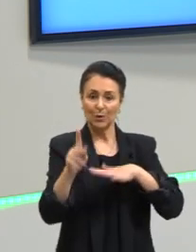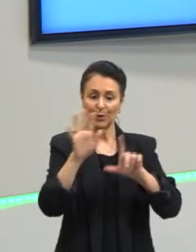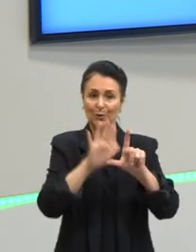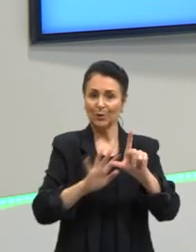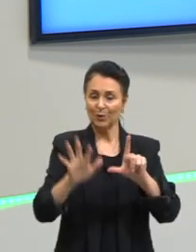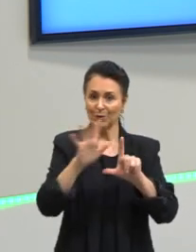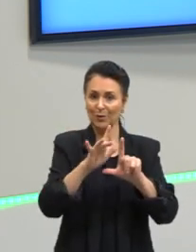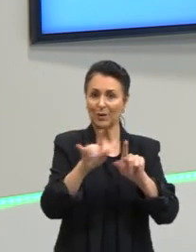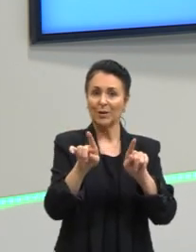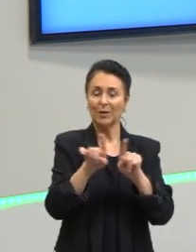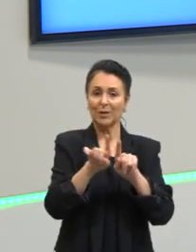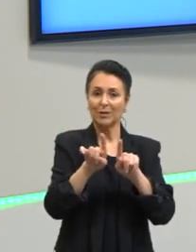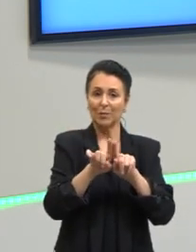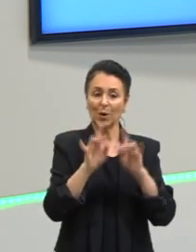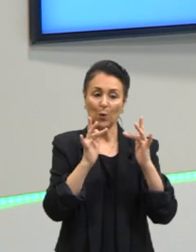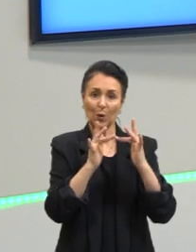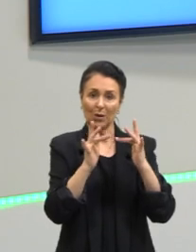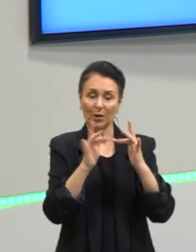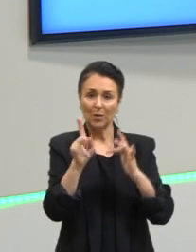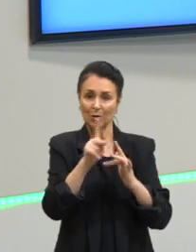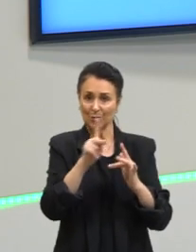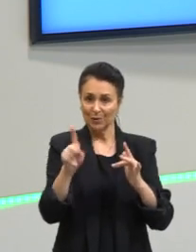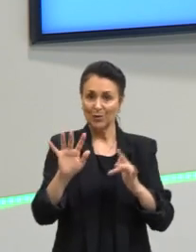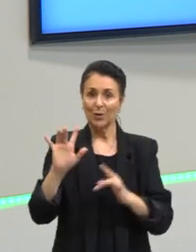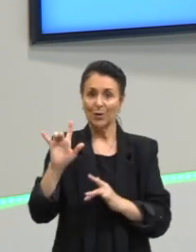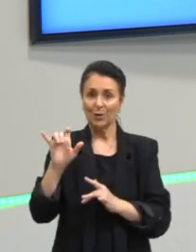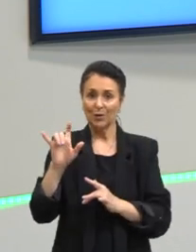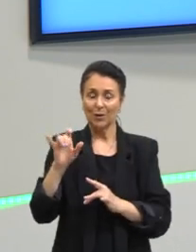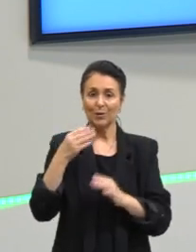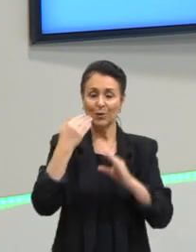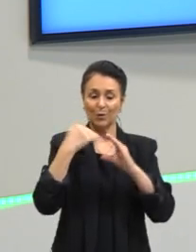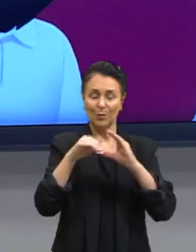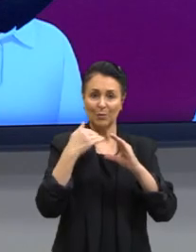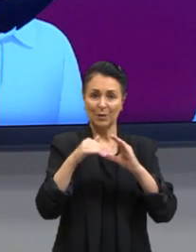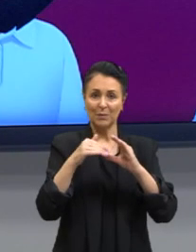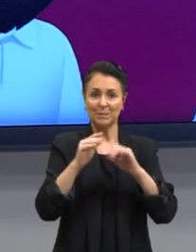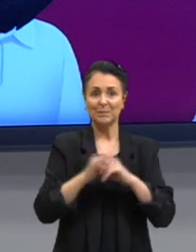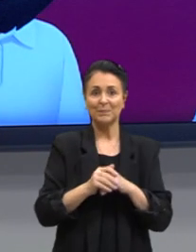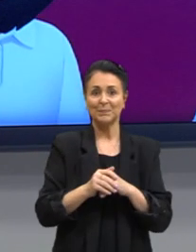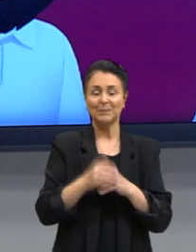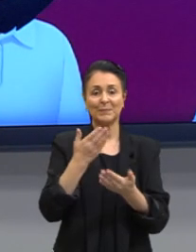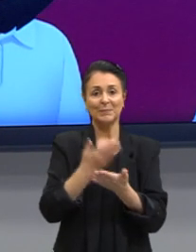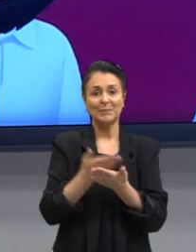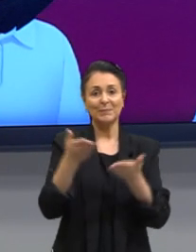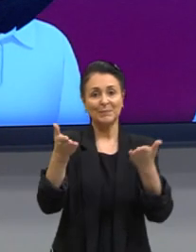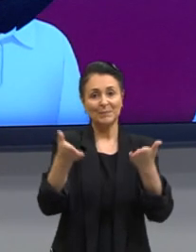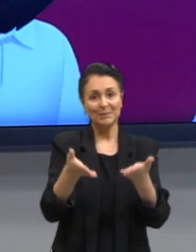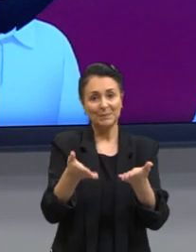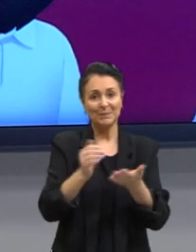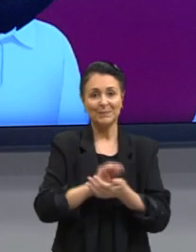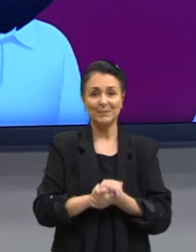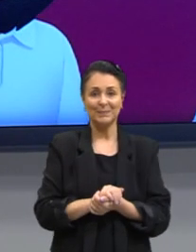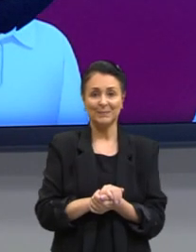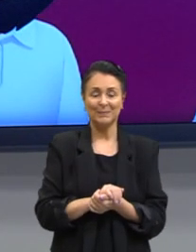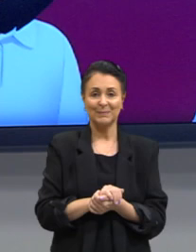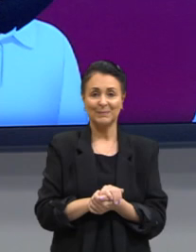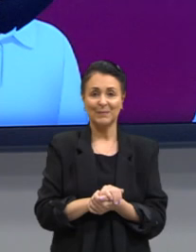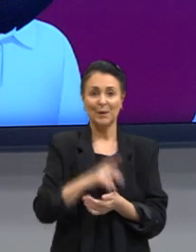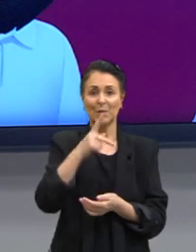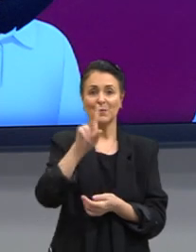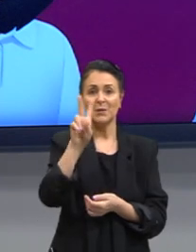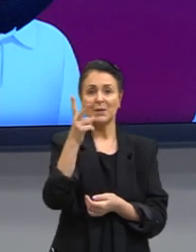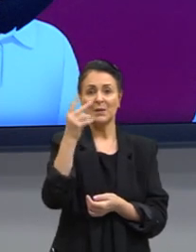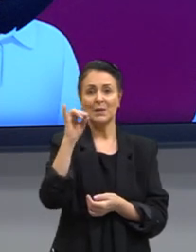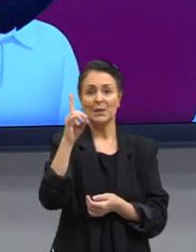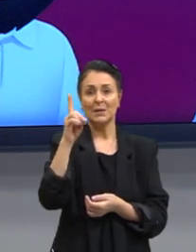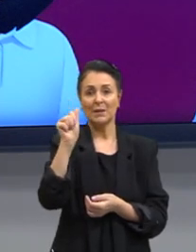QR Code ao lado segue Então o meu Instagram e meu e-mail e essa foi a aula de hoje eu sou